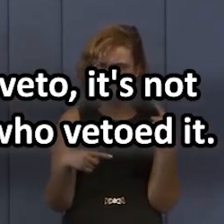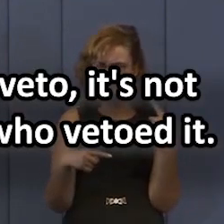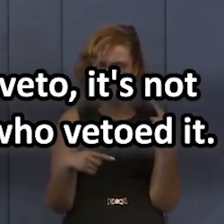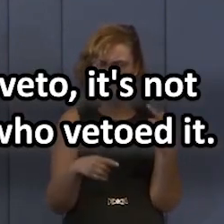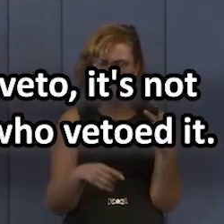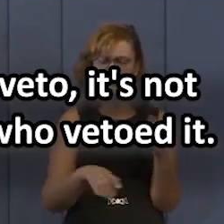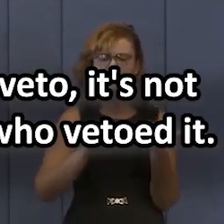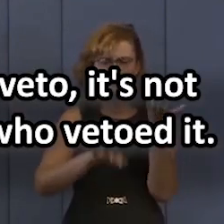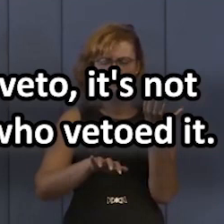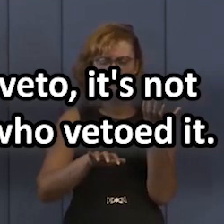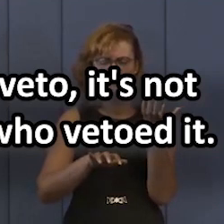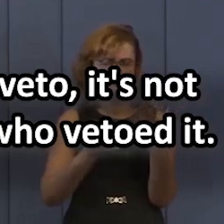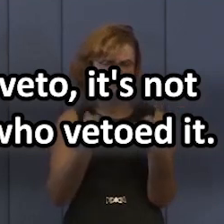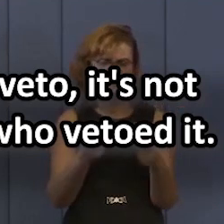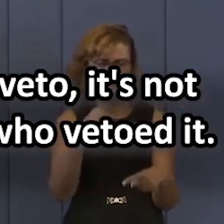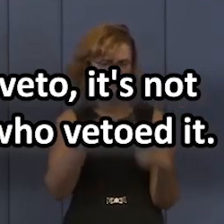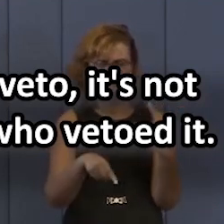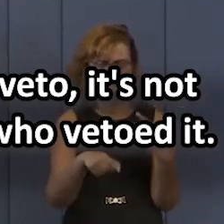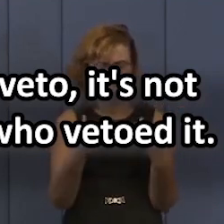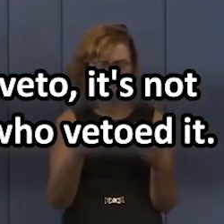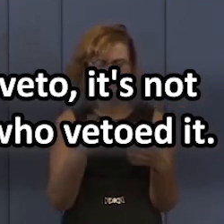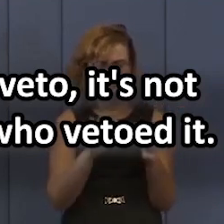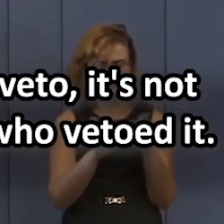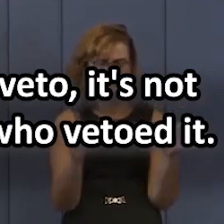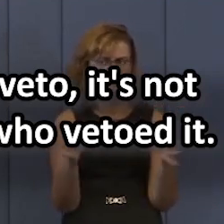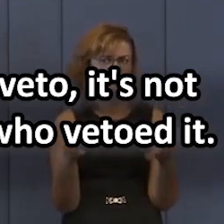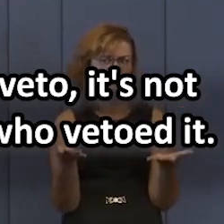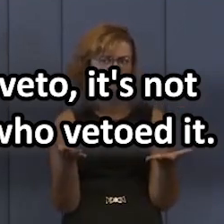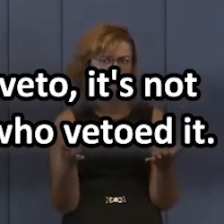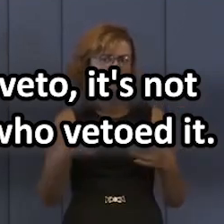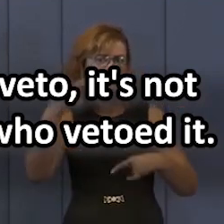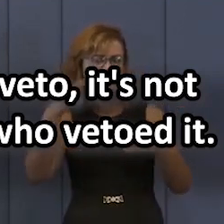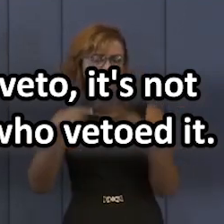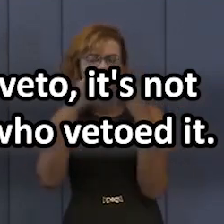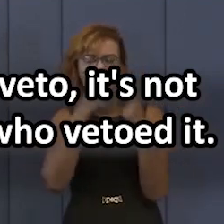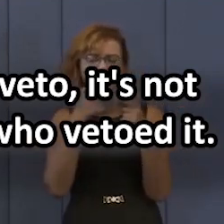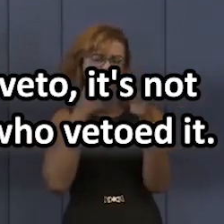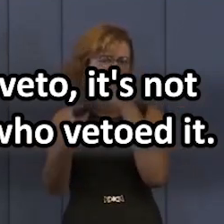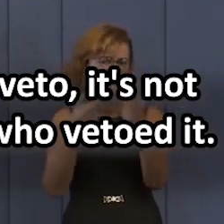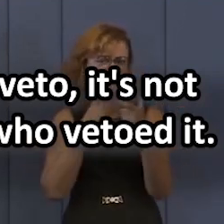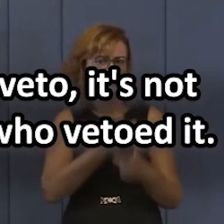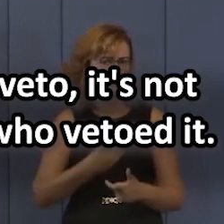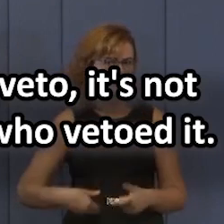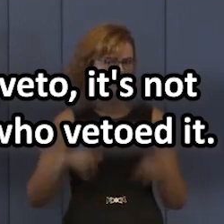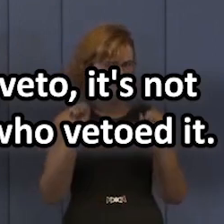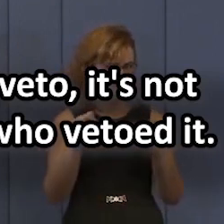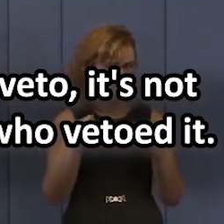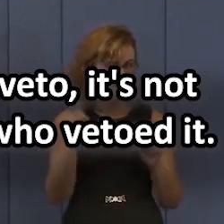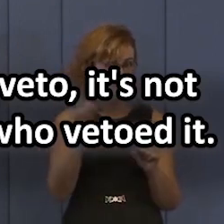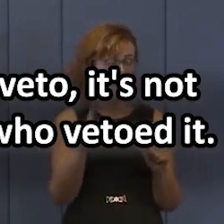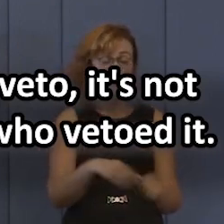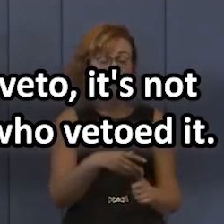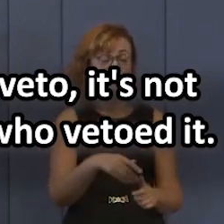Então, bom, se houve o veto e o Congresso derrubou o veto, não é correto